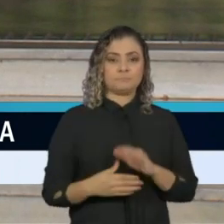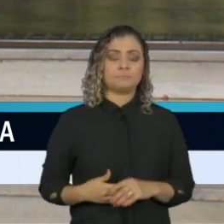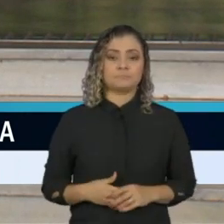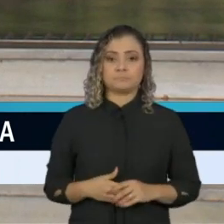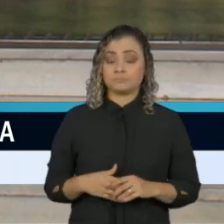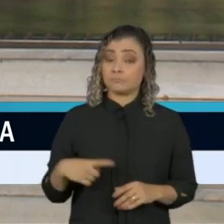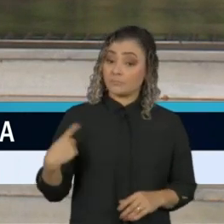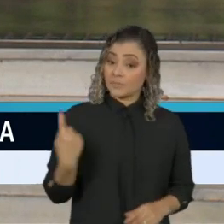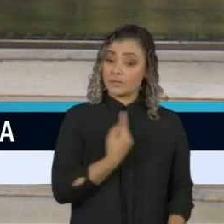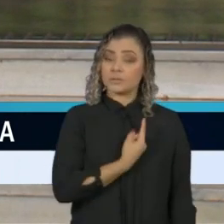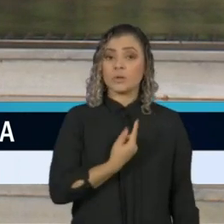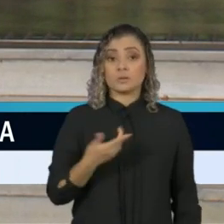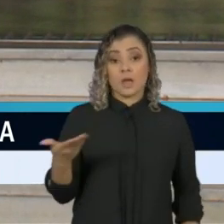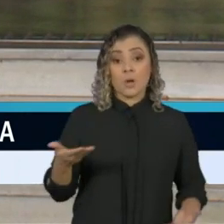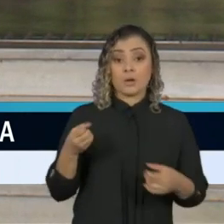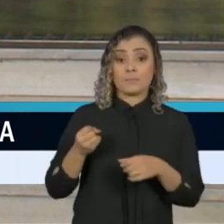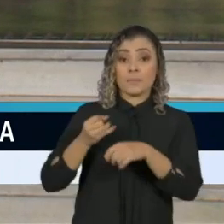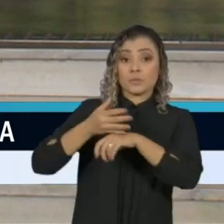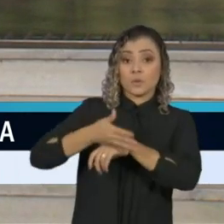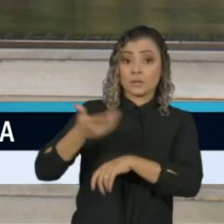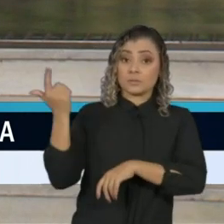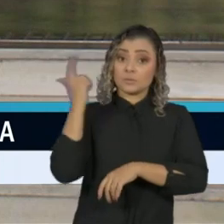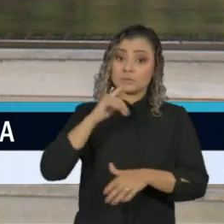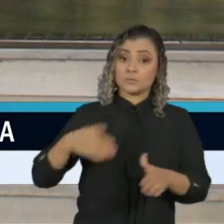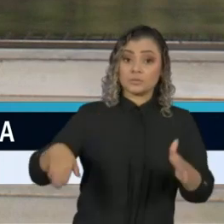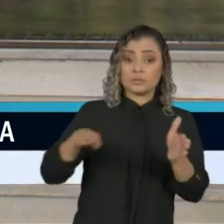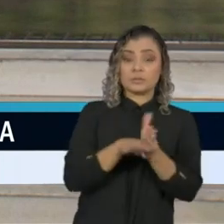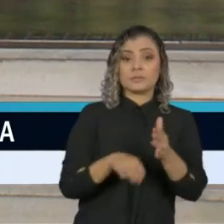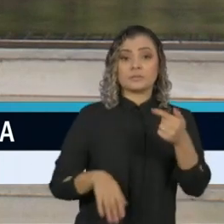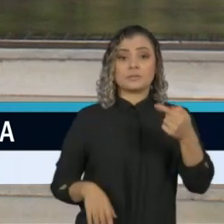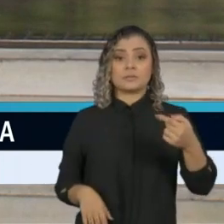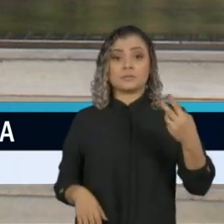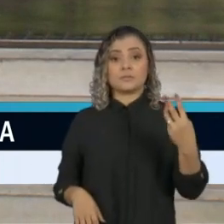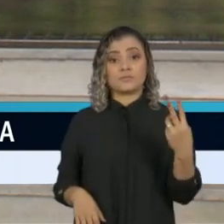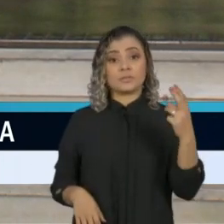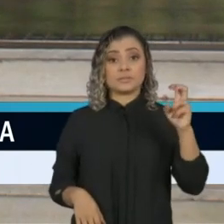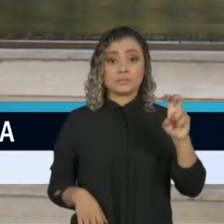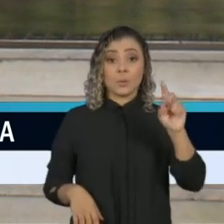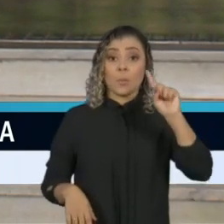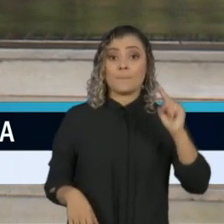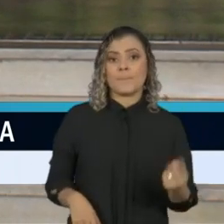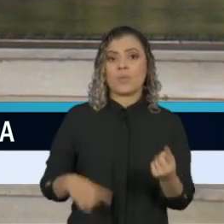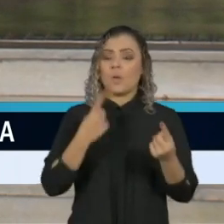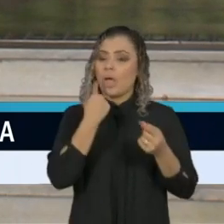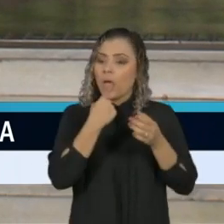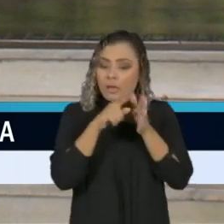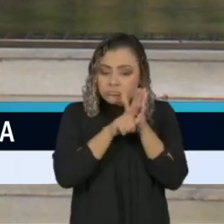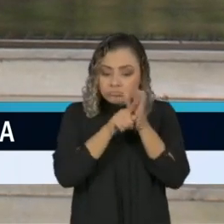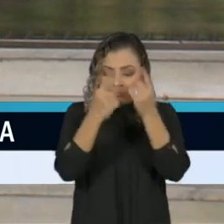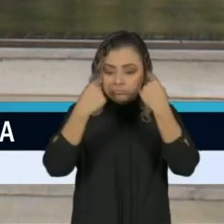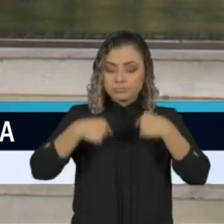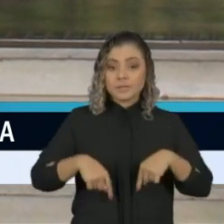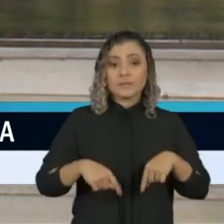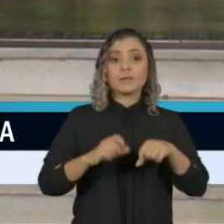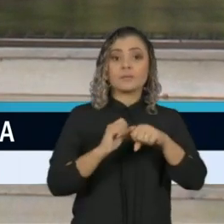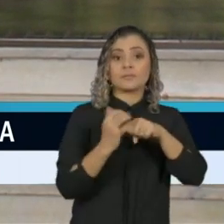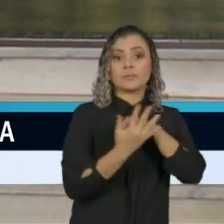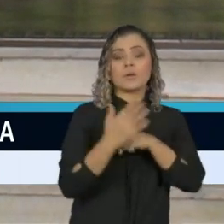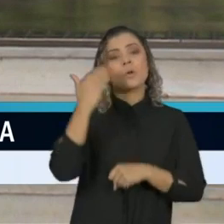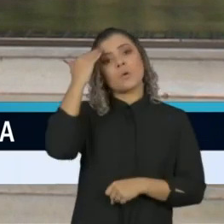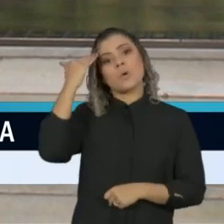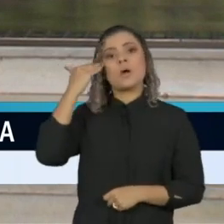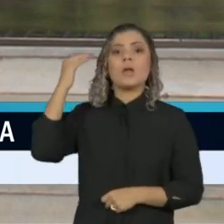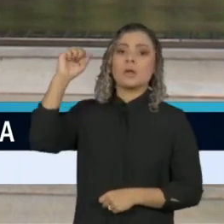Adquirimos e chegaram nessa madrugada 725 mil testes de coronavírus vindos da Coreia do